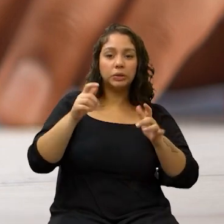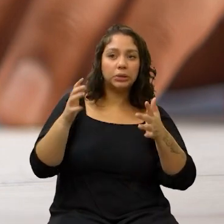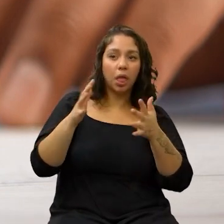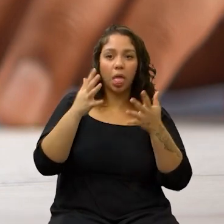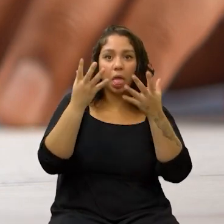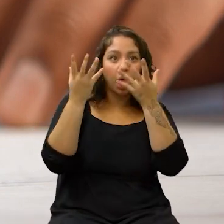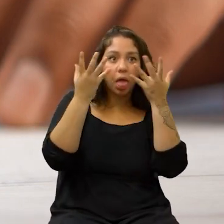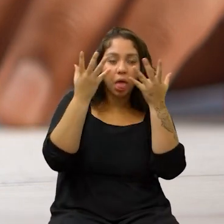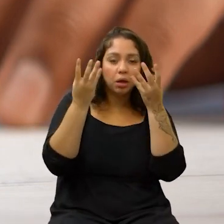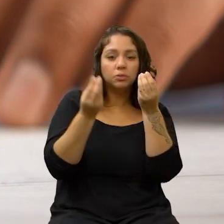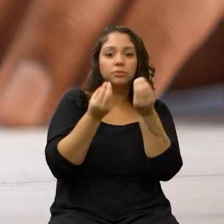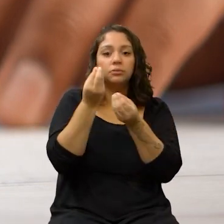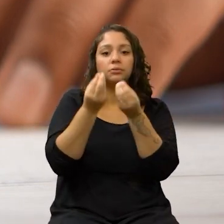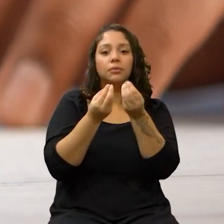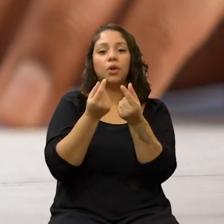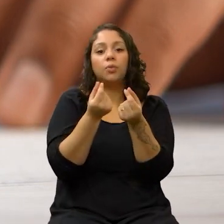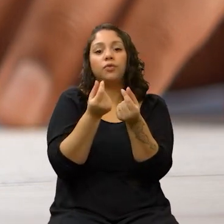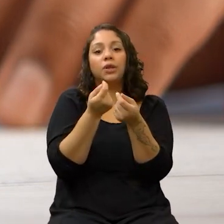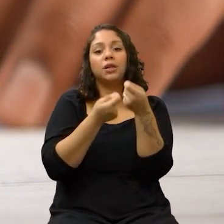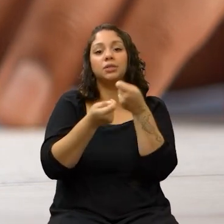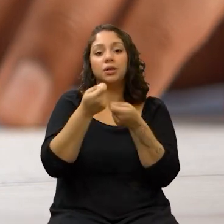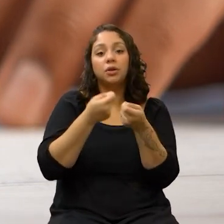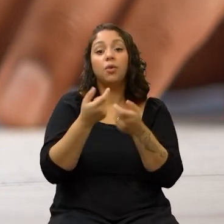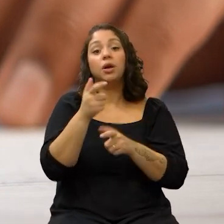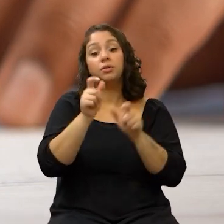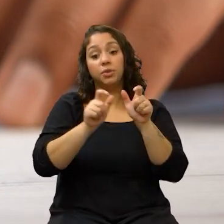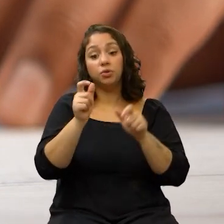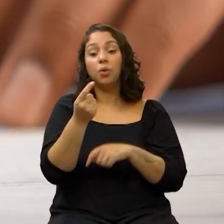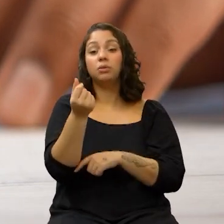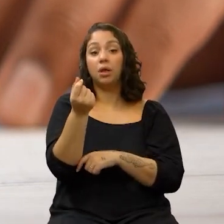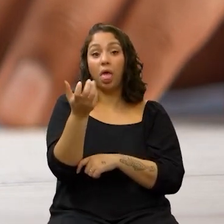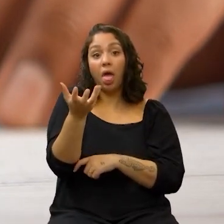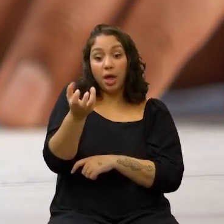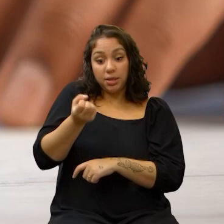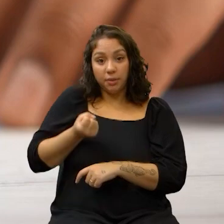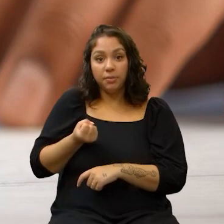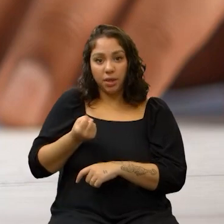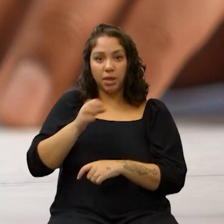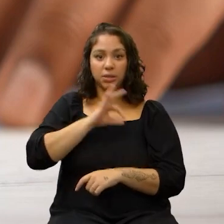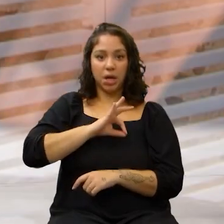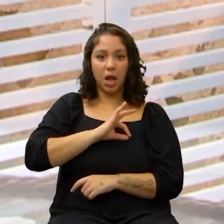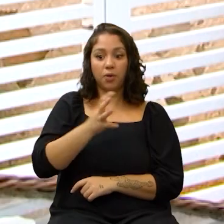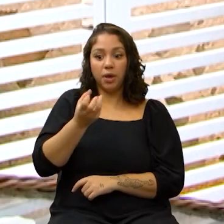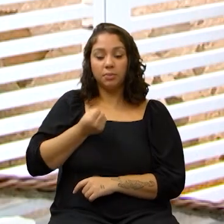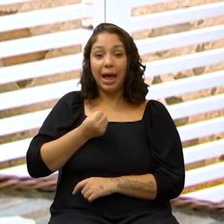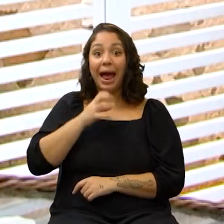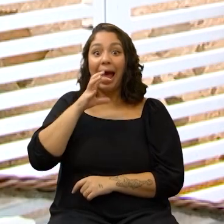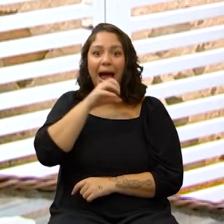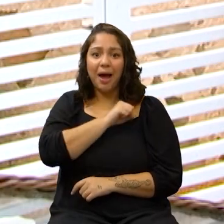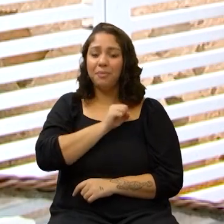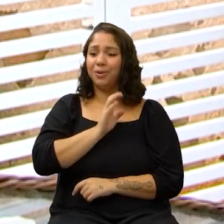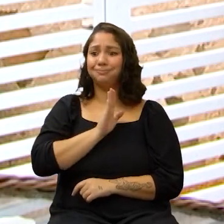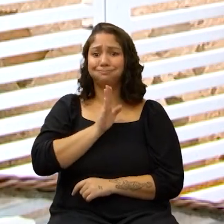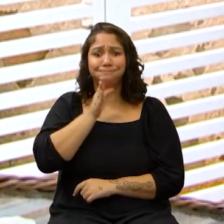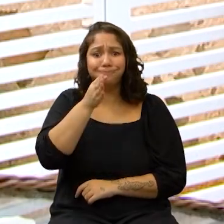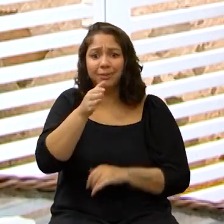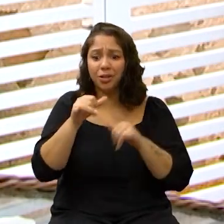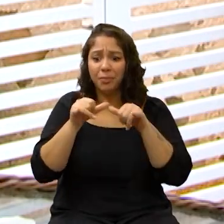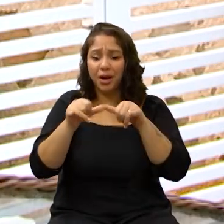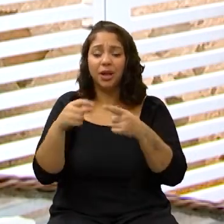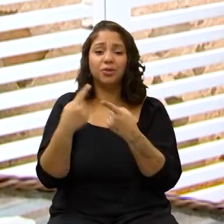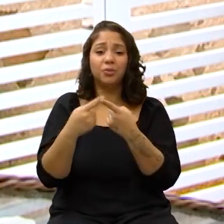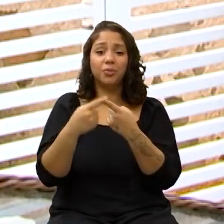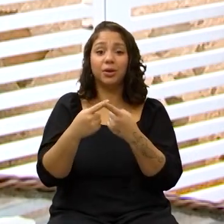de uma noção de educação financeira. Então as pessoas recebiam o salário, elas tinham que correr para o mercado para comprar rápido, porque se ela não comprasse